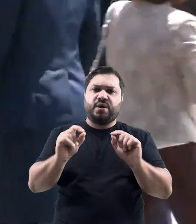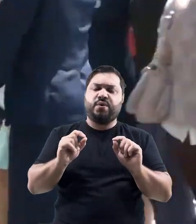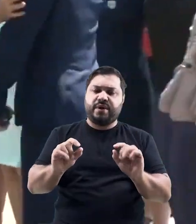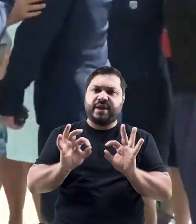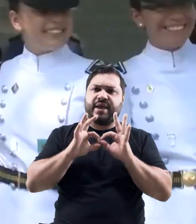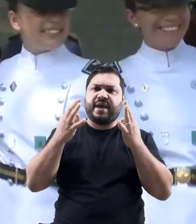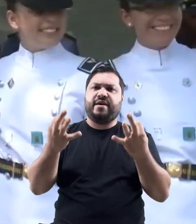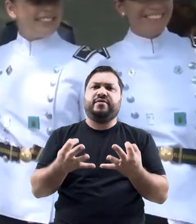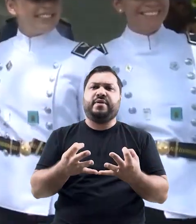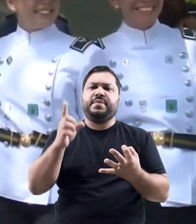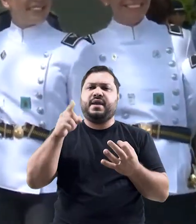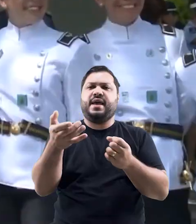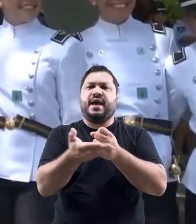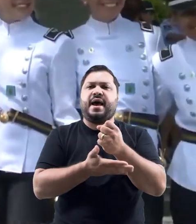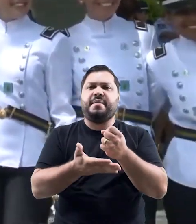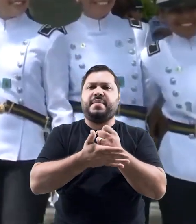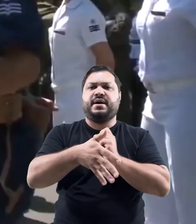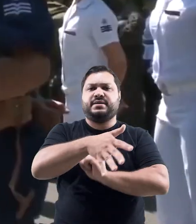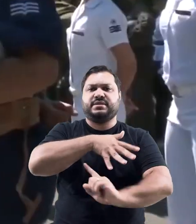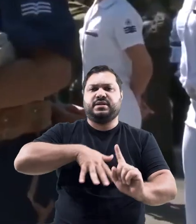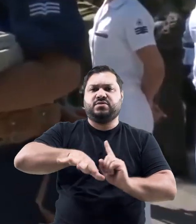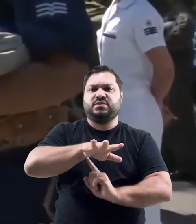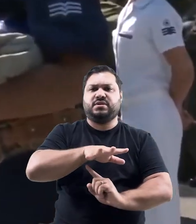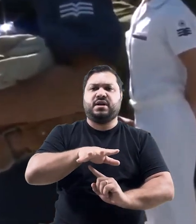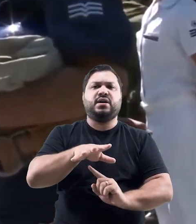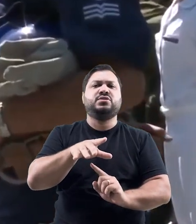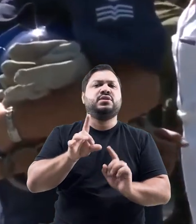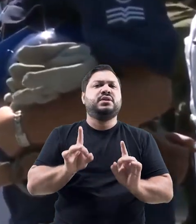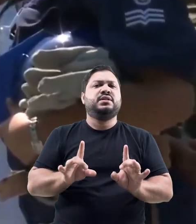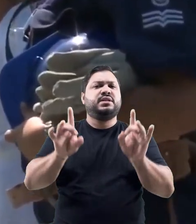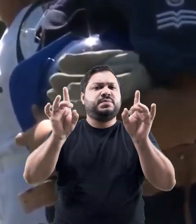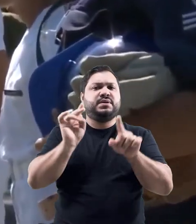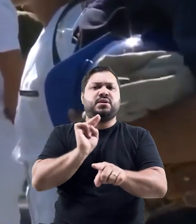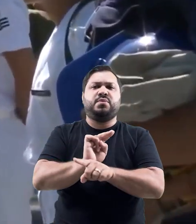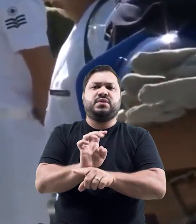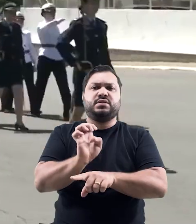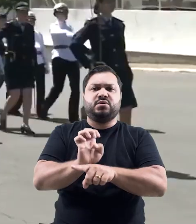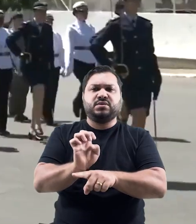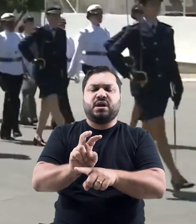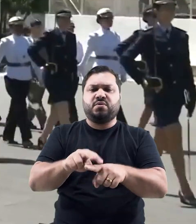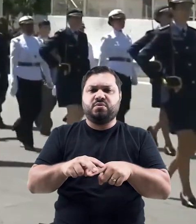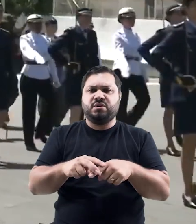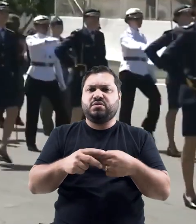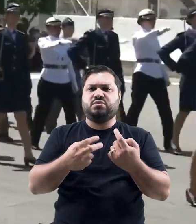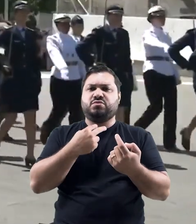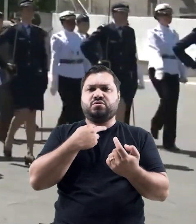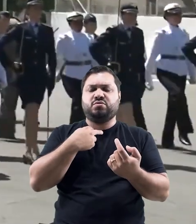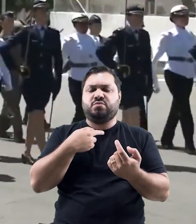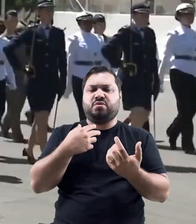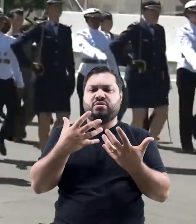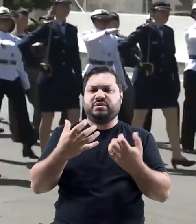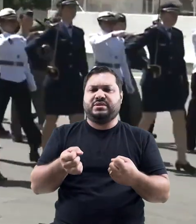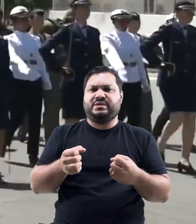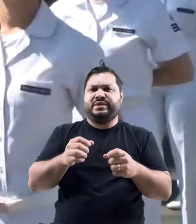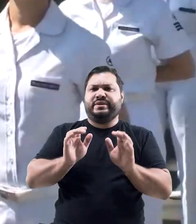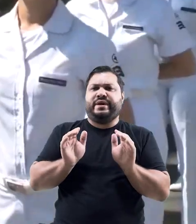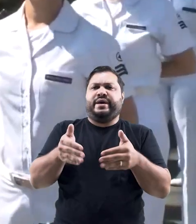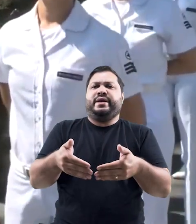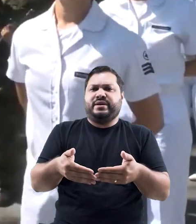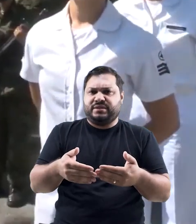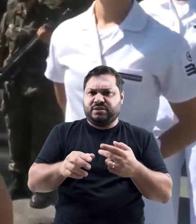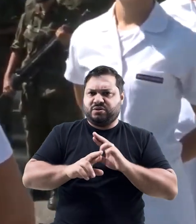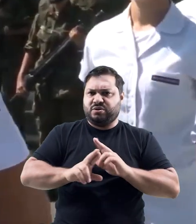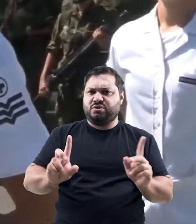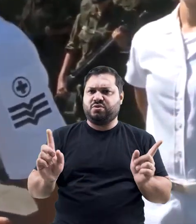a família é a base da sociedade e tem especial proteção do Estado e, por isso, não se pode admitir